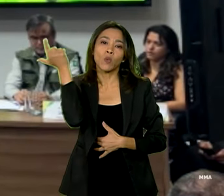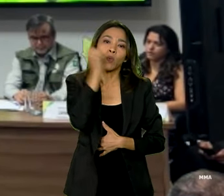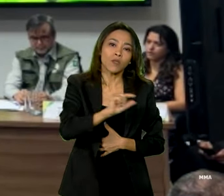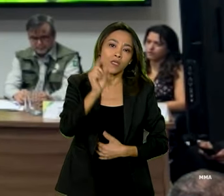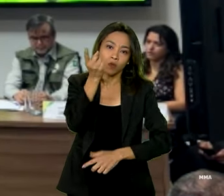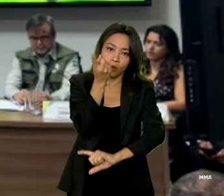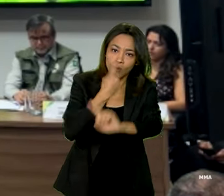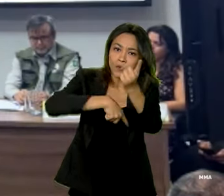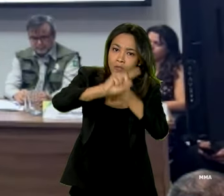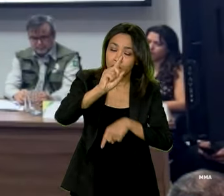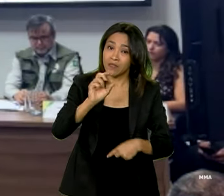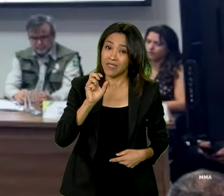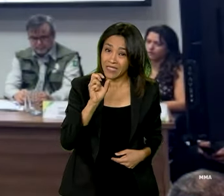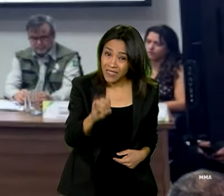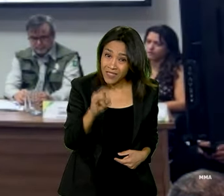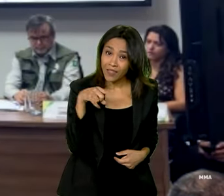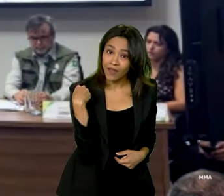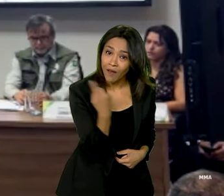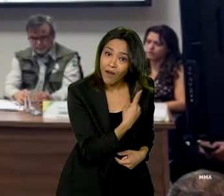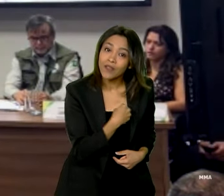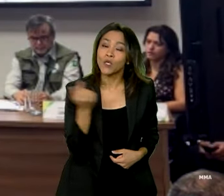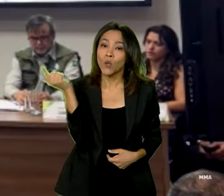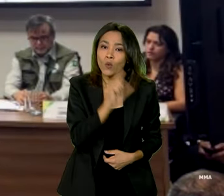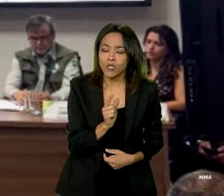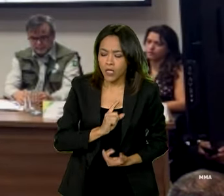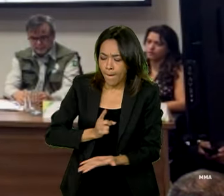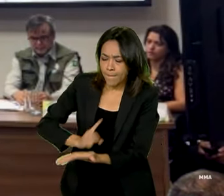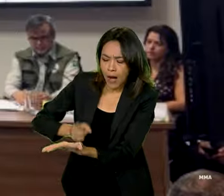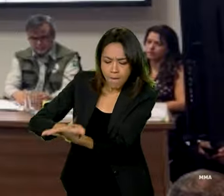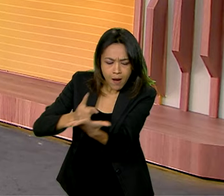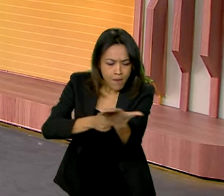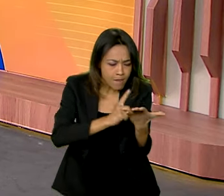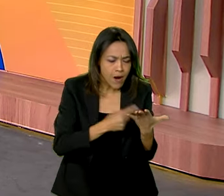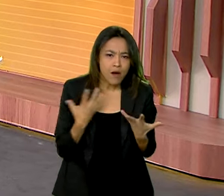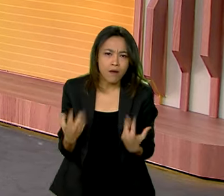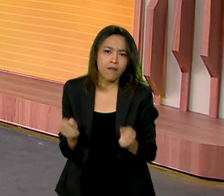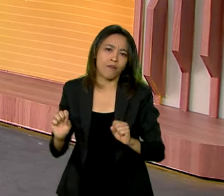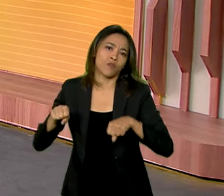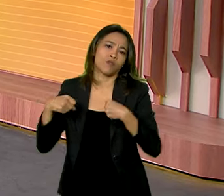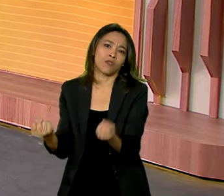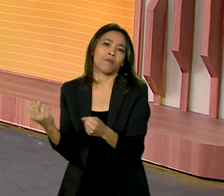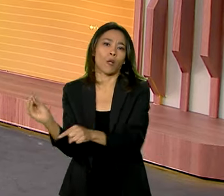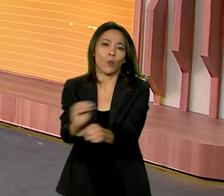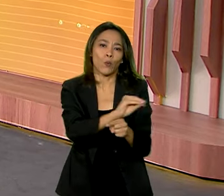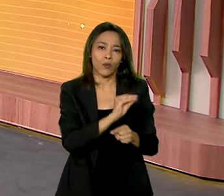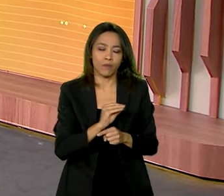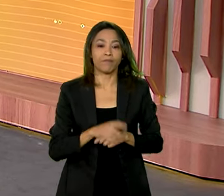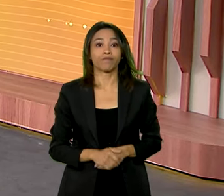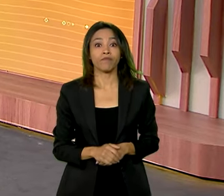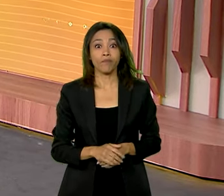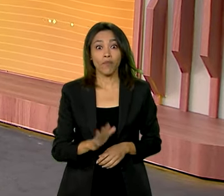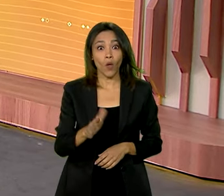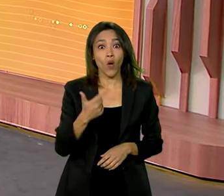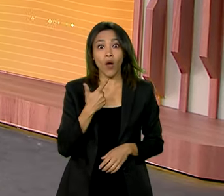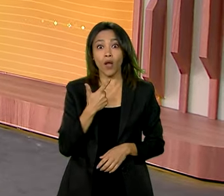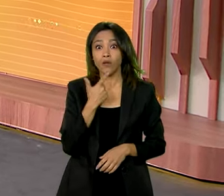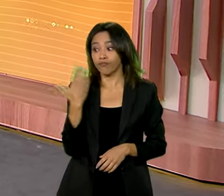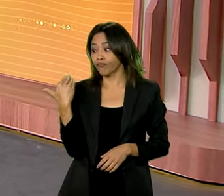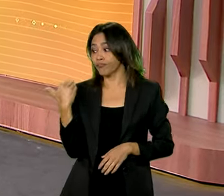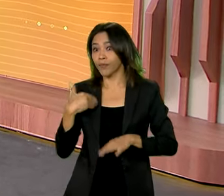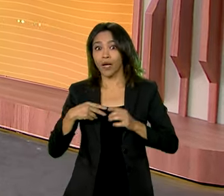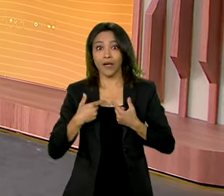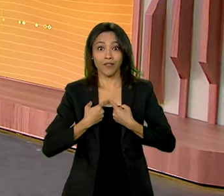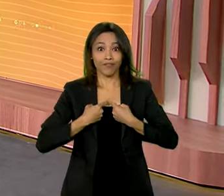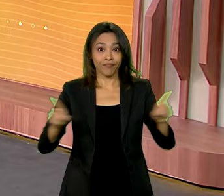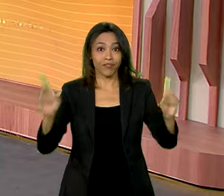sucesso se formos capazes de unir todos os esforços. E olha, acabou de ser liberada a consulta